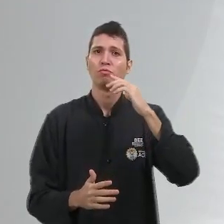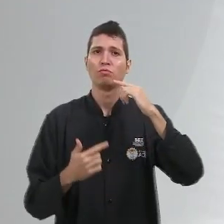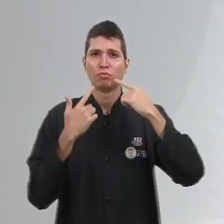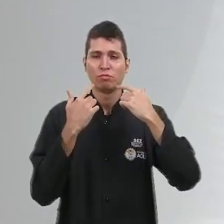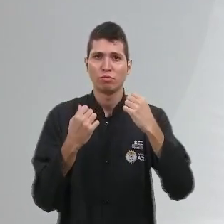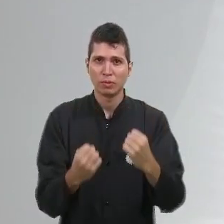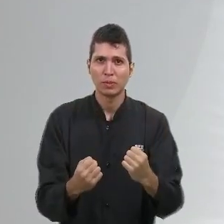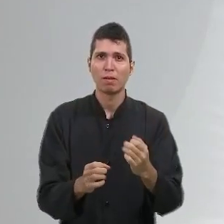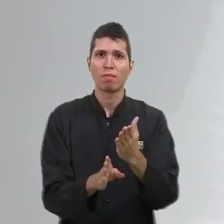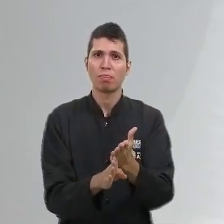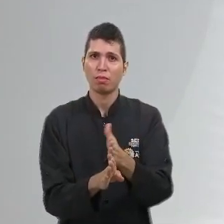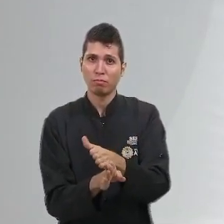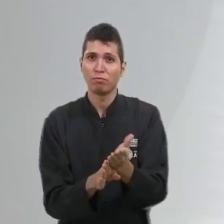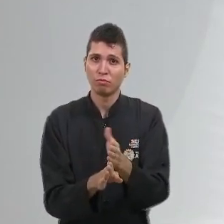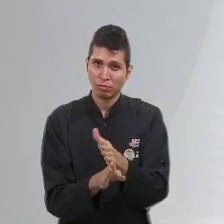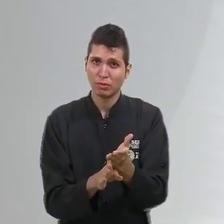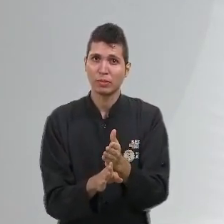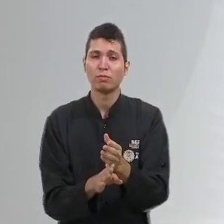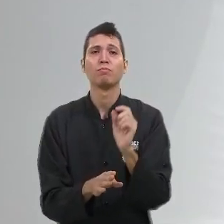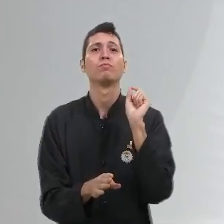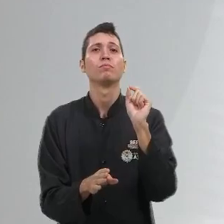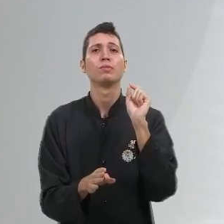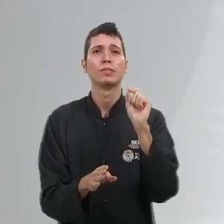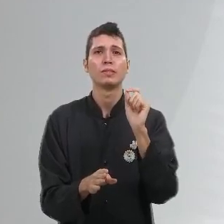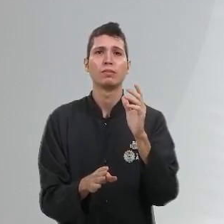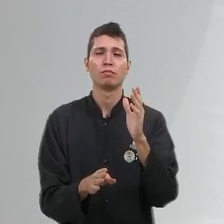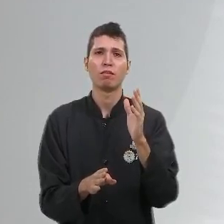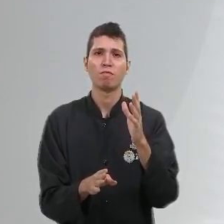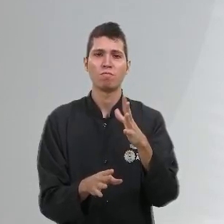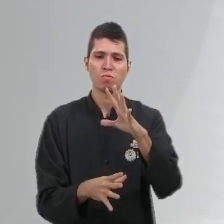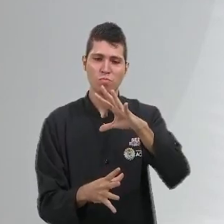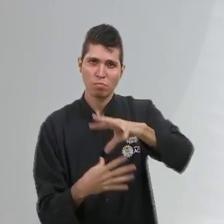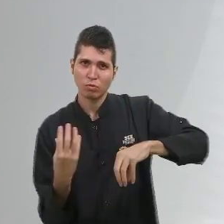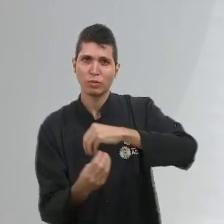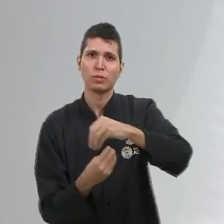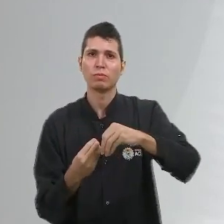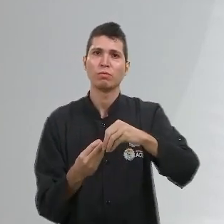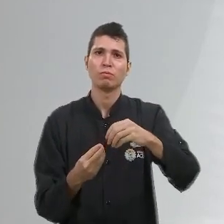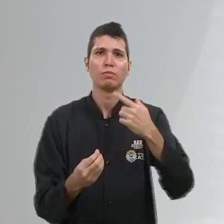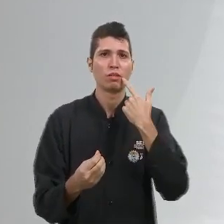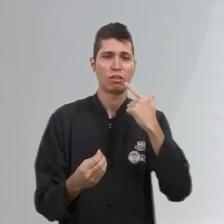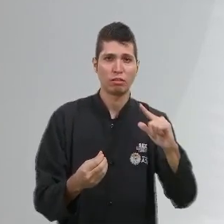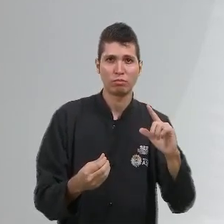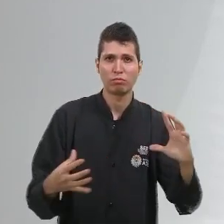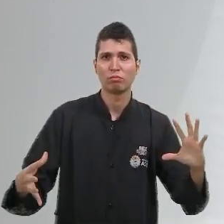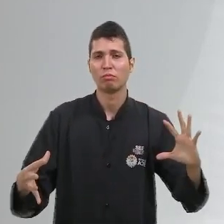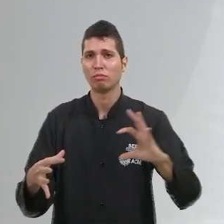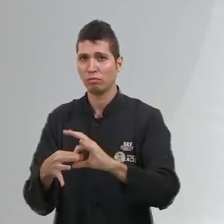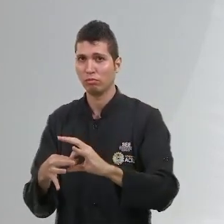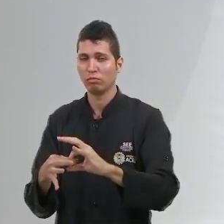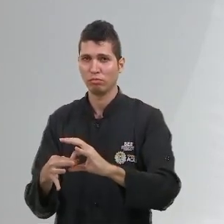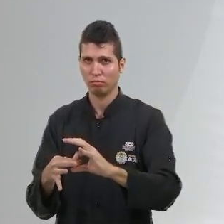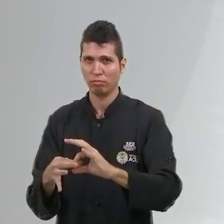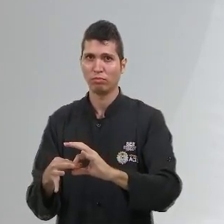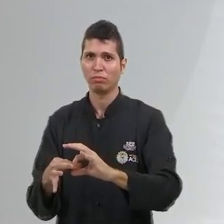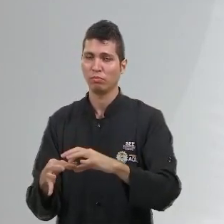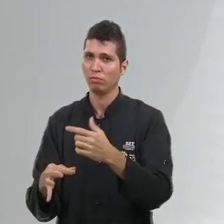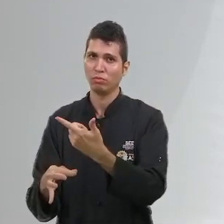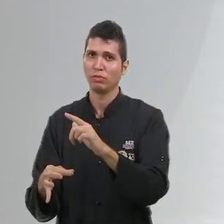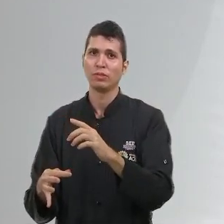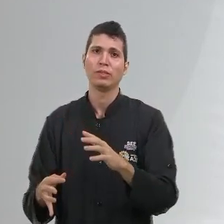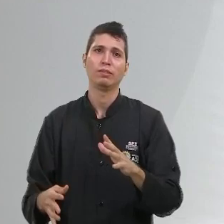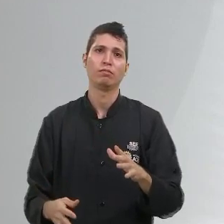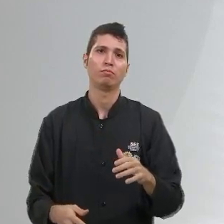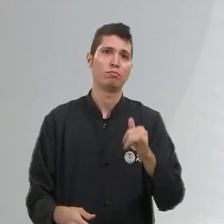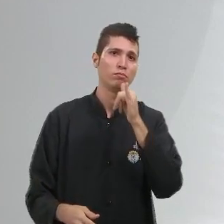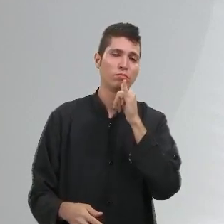O hibridismo é um deles. O que é o hibridismo? É uma língua contida na outra. Então, nós temos essa língua árabe, nós